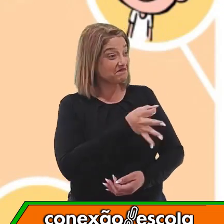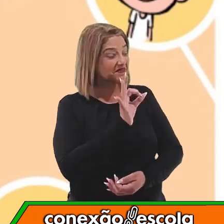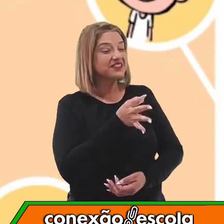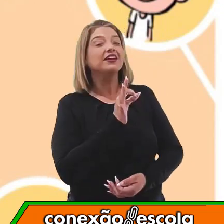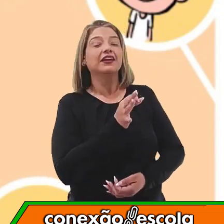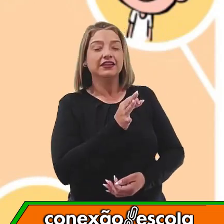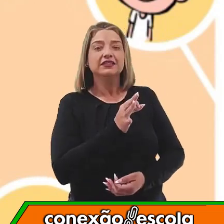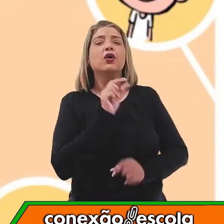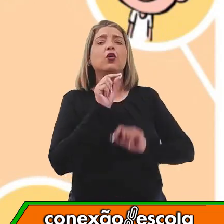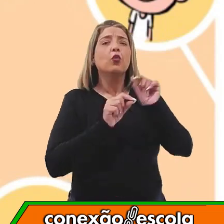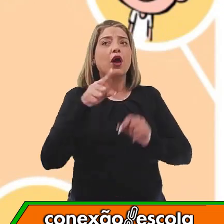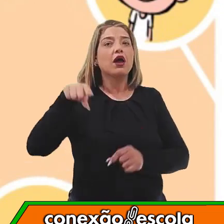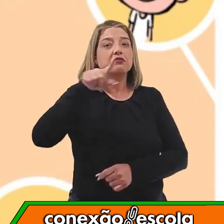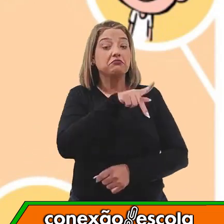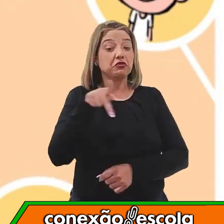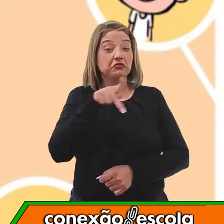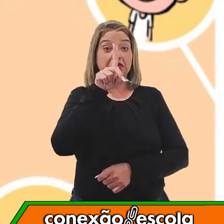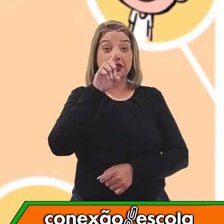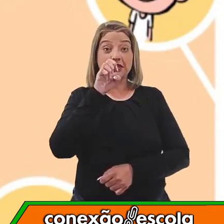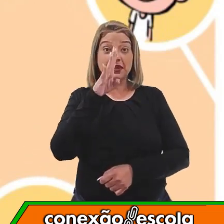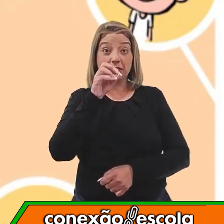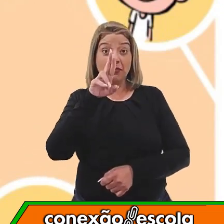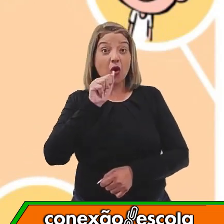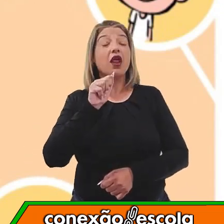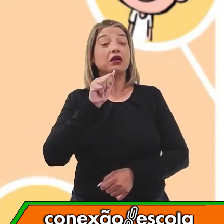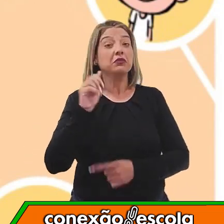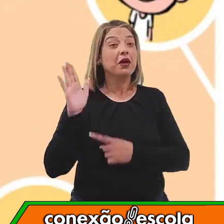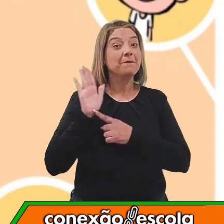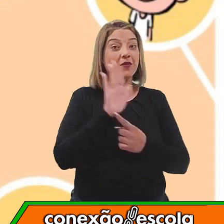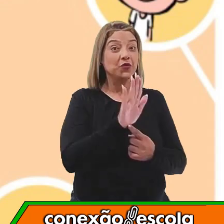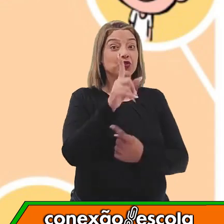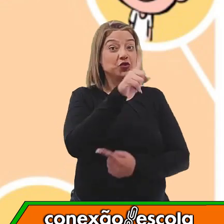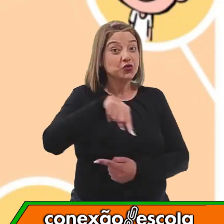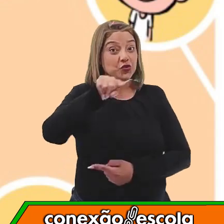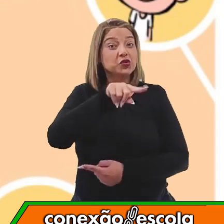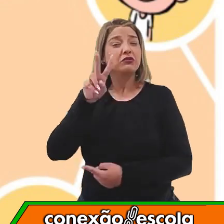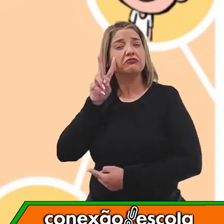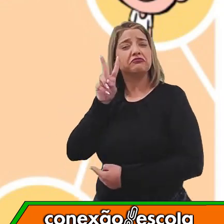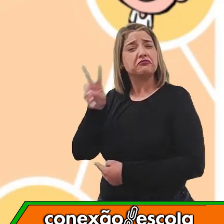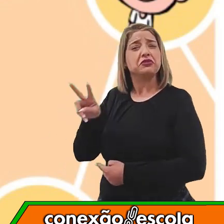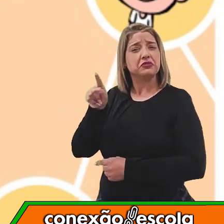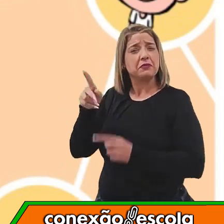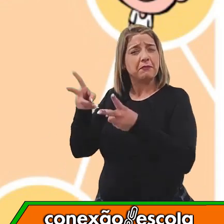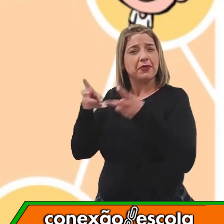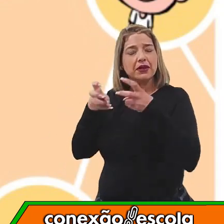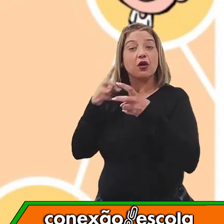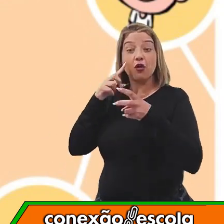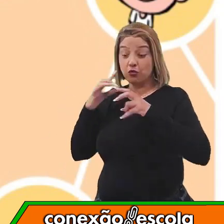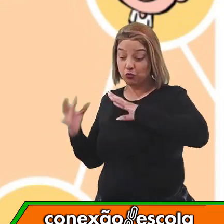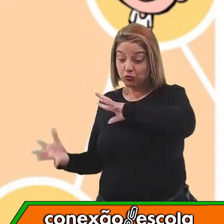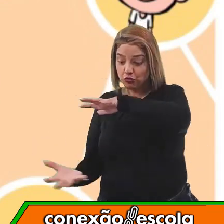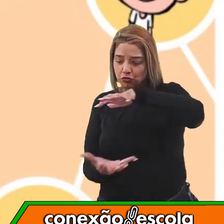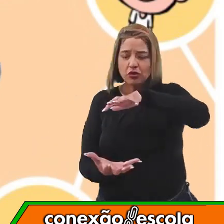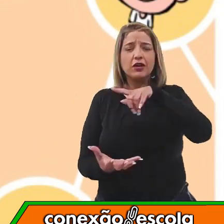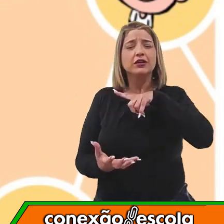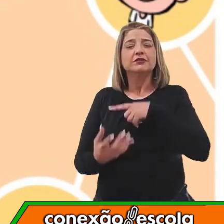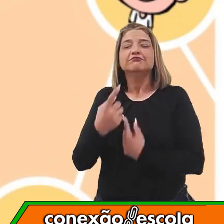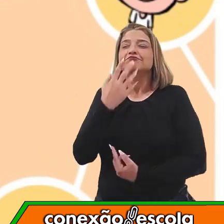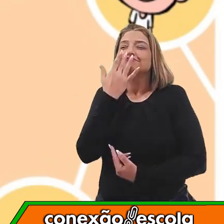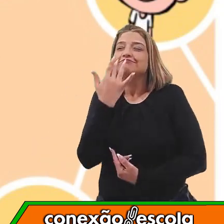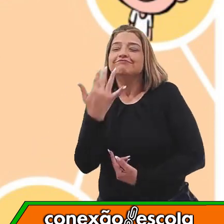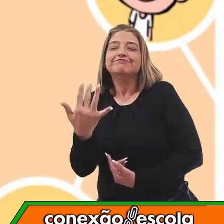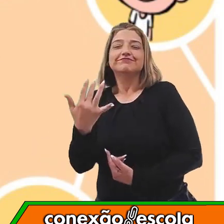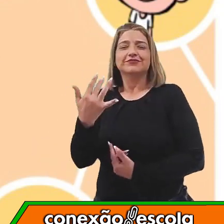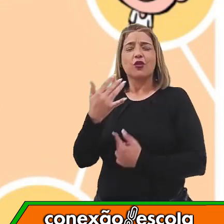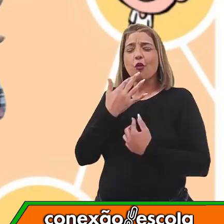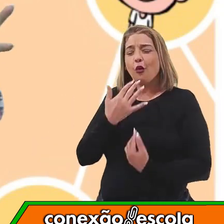Demais. O que a nossa especialista e a professora Débora Alves nos apresentou, Você né? viu só, Probeto? Olha só, o mundo, gente, tem cheiro, tem